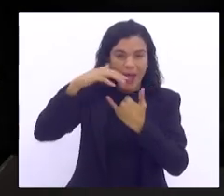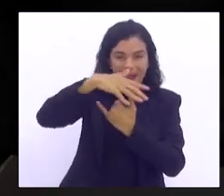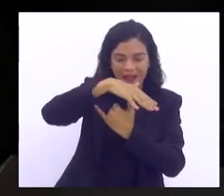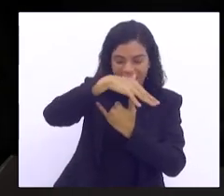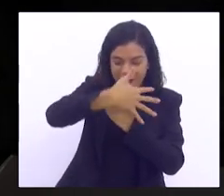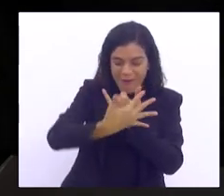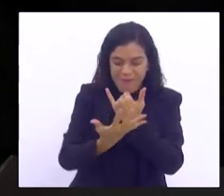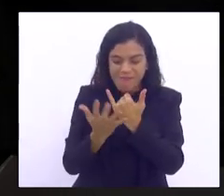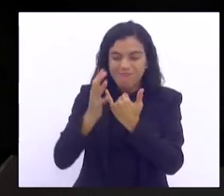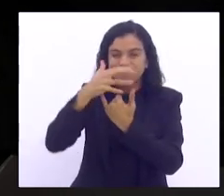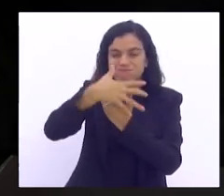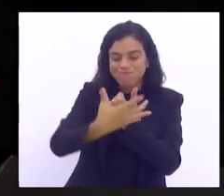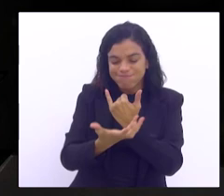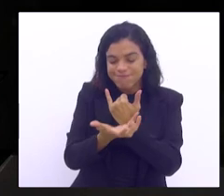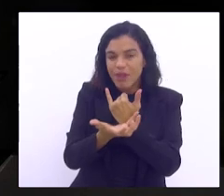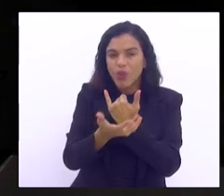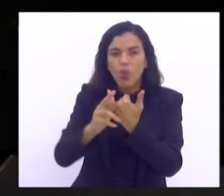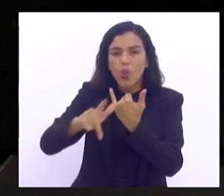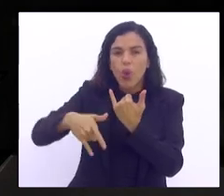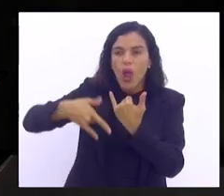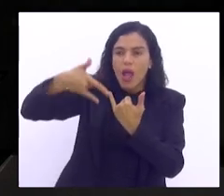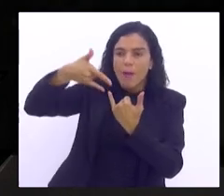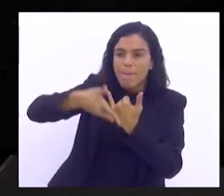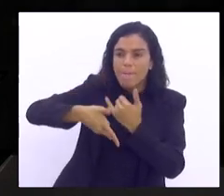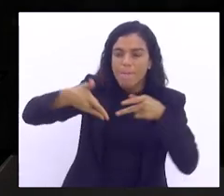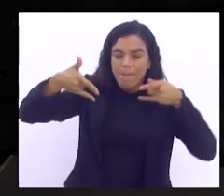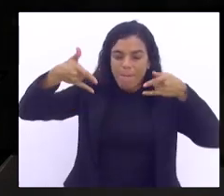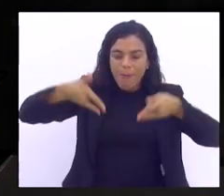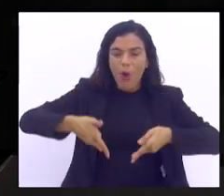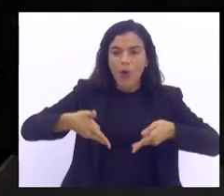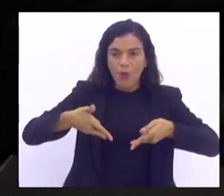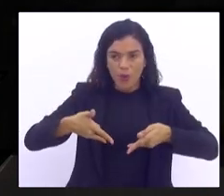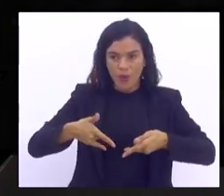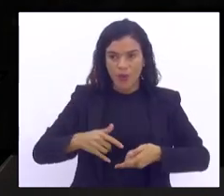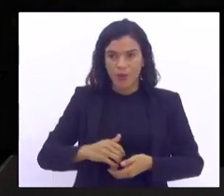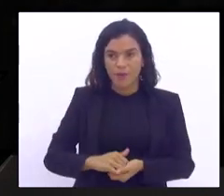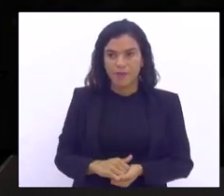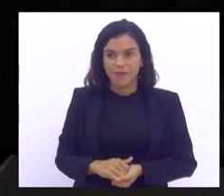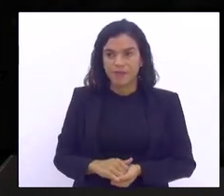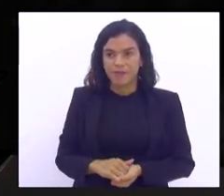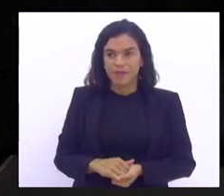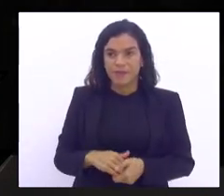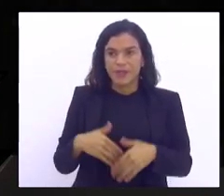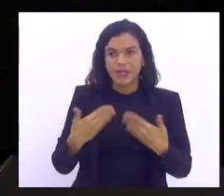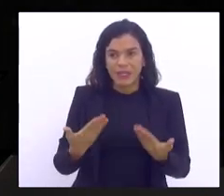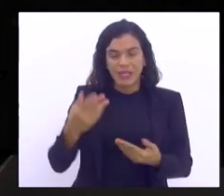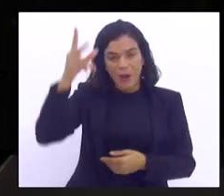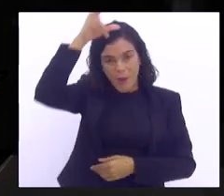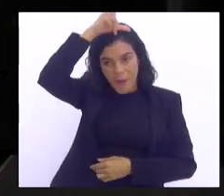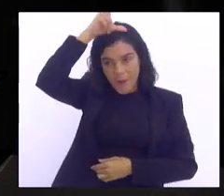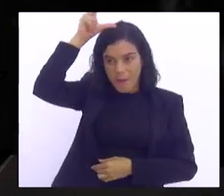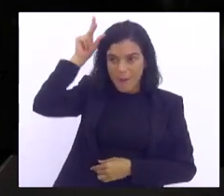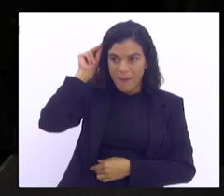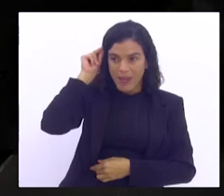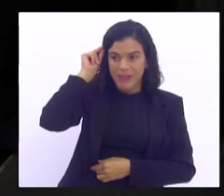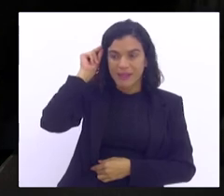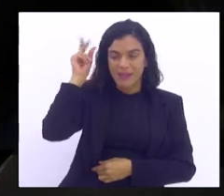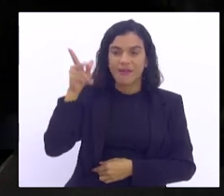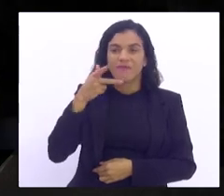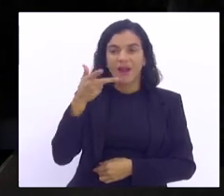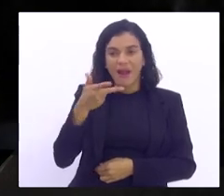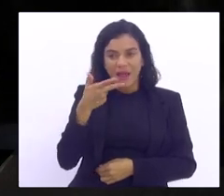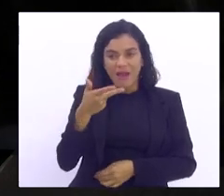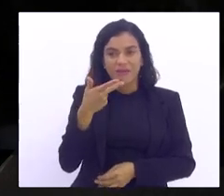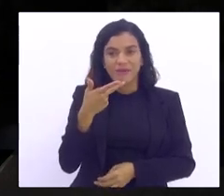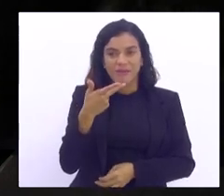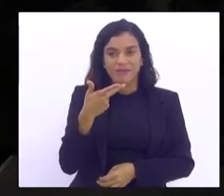ser um berço, não um túmulo, não um sepulcro de morte? Então, Santa Madre Teresa de Calcutá vai nos exortar e vai nos